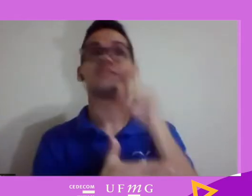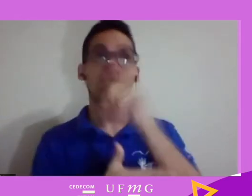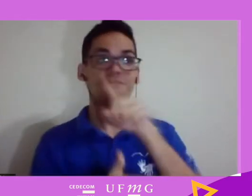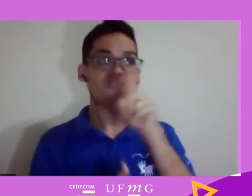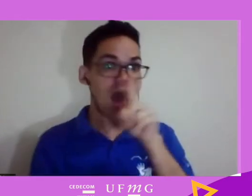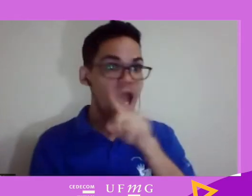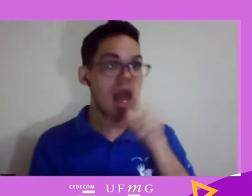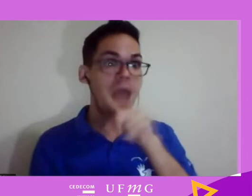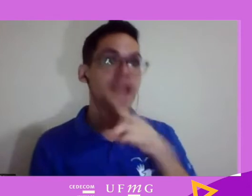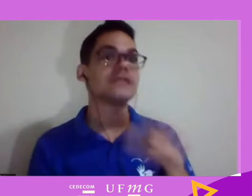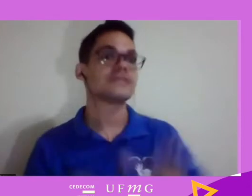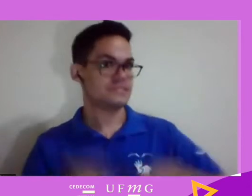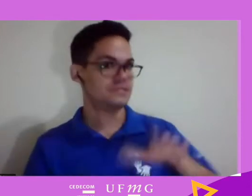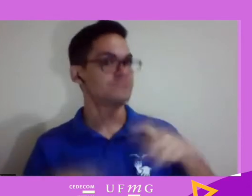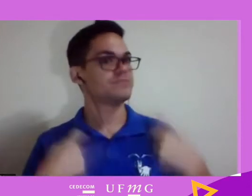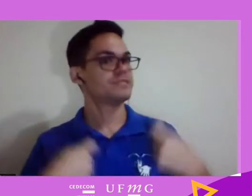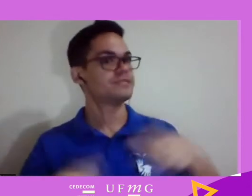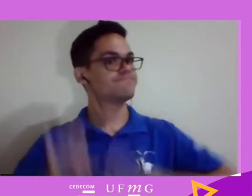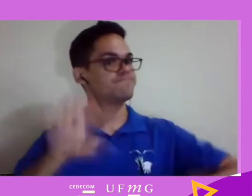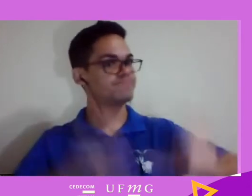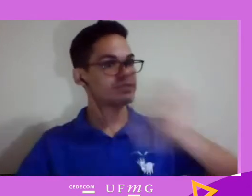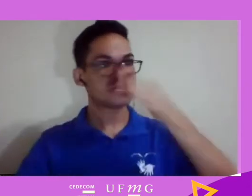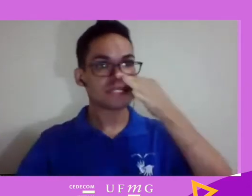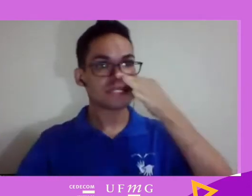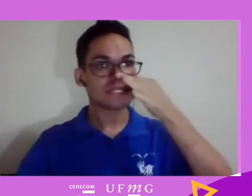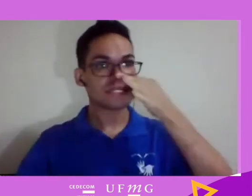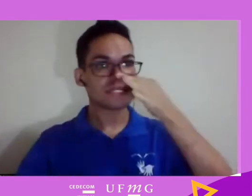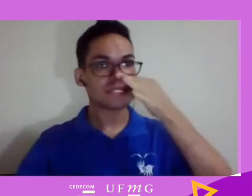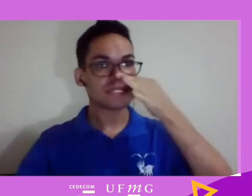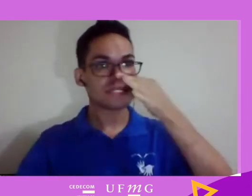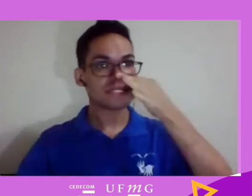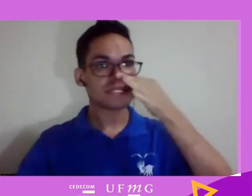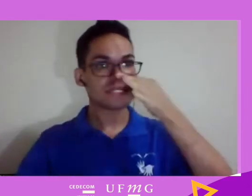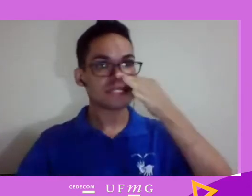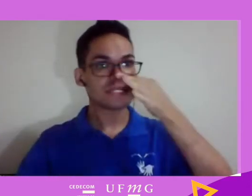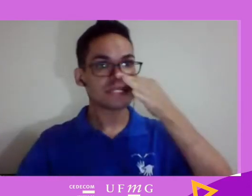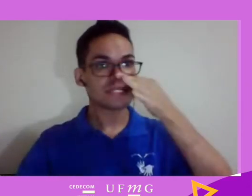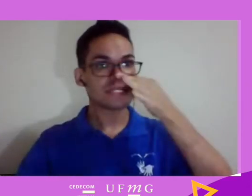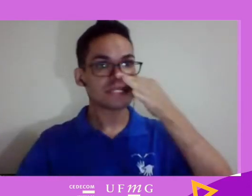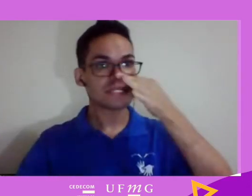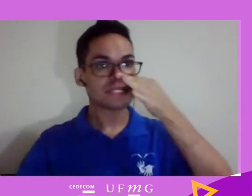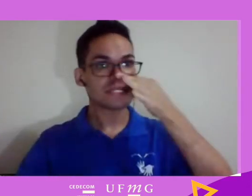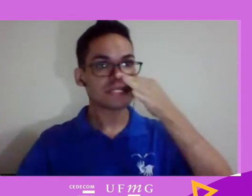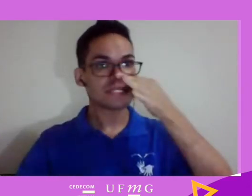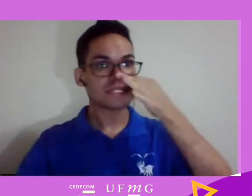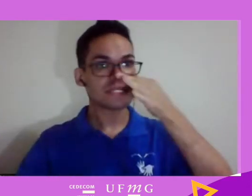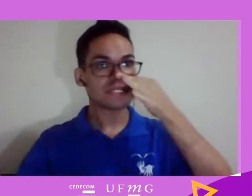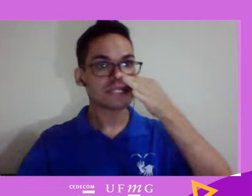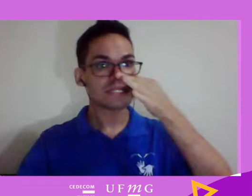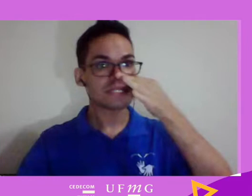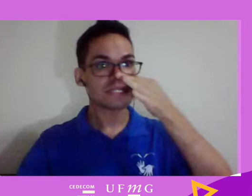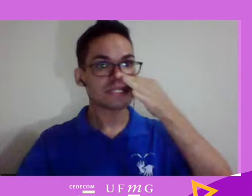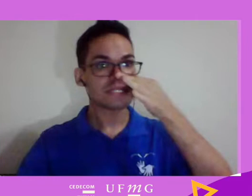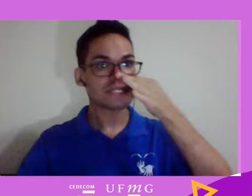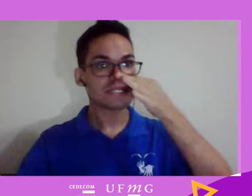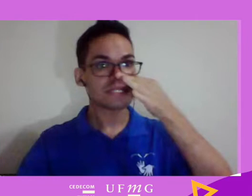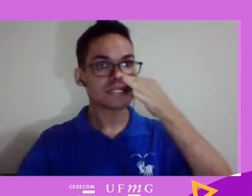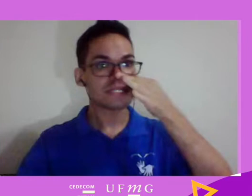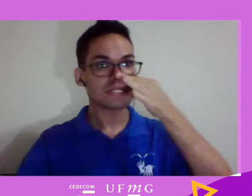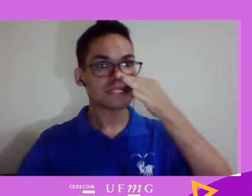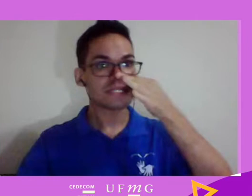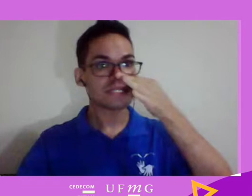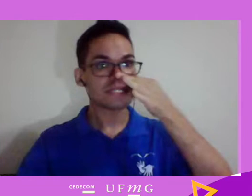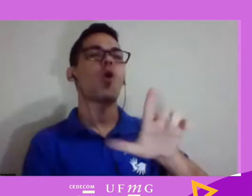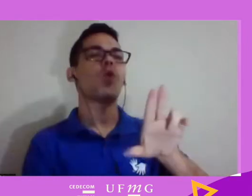aluna, que era minha aluna de doutorado, e hoje é uma grande parceira, Luciana Andrade, que a gente tem trabalhado junto há muito tempo. E eu me lembro disso, que ela estava falando sobre isso, e alguém